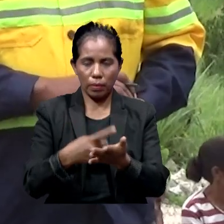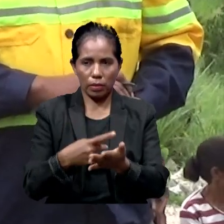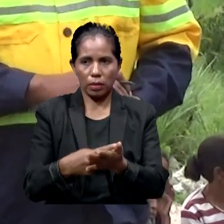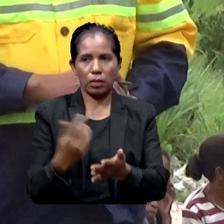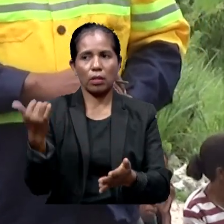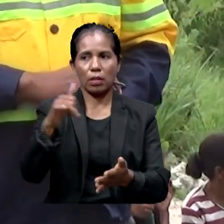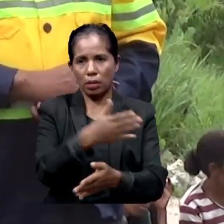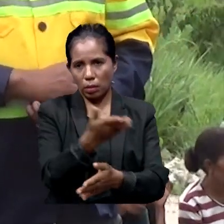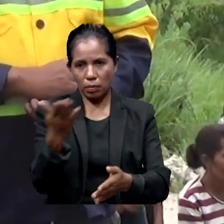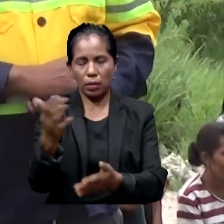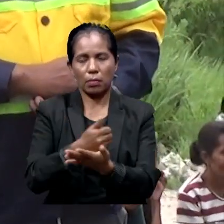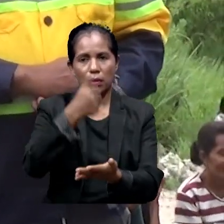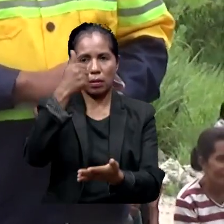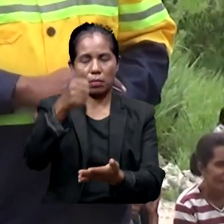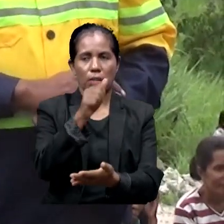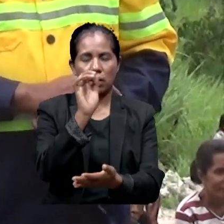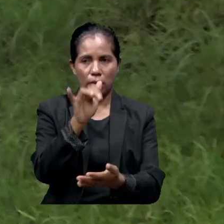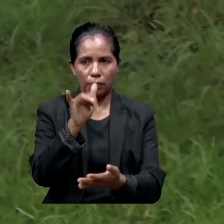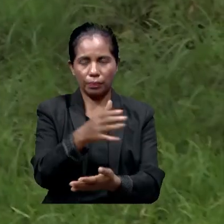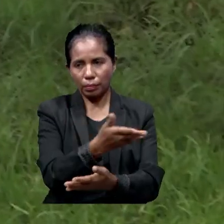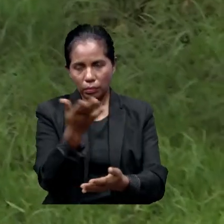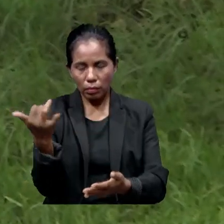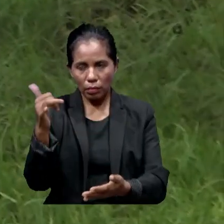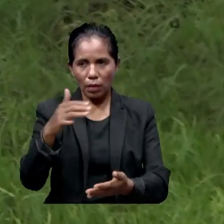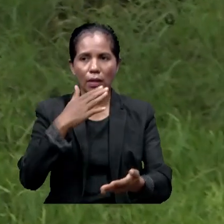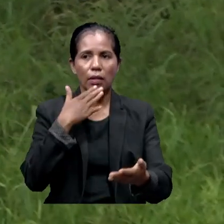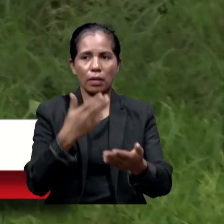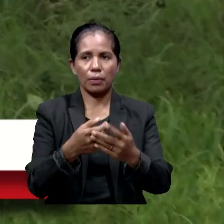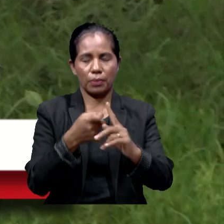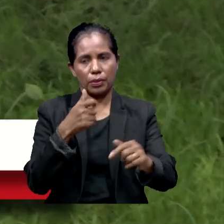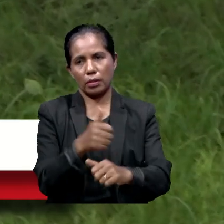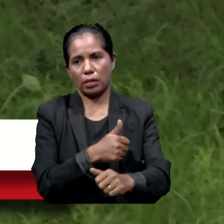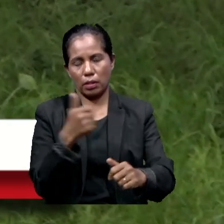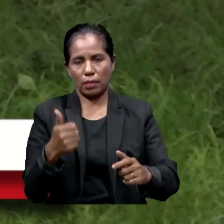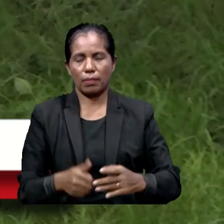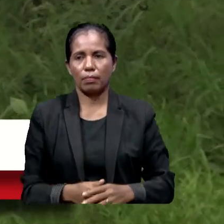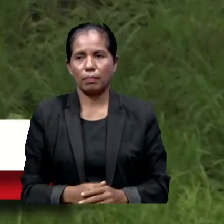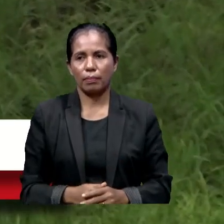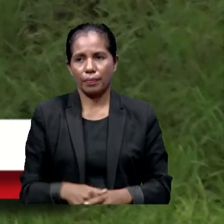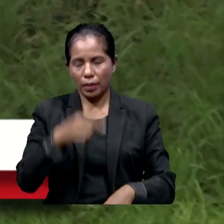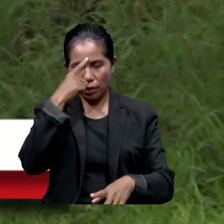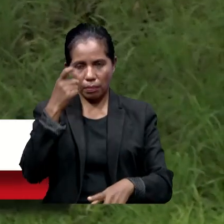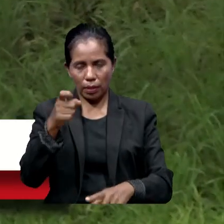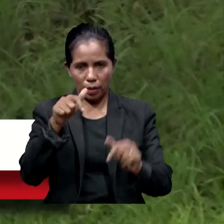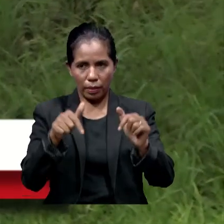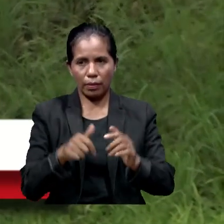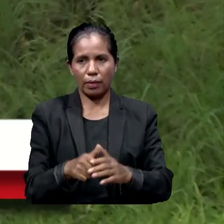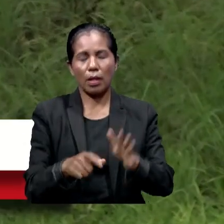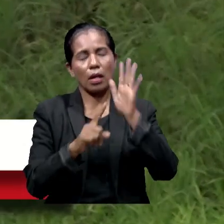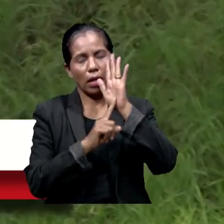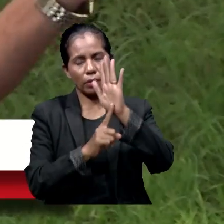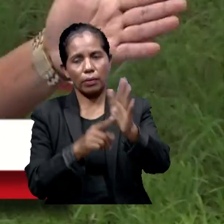Ita botira mananti na concurso, ita botira ma diakliu husi sira selo. Tamane haturu